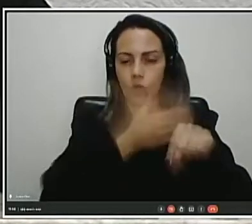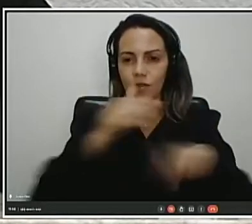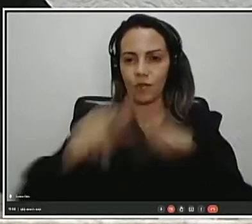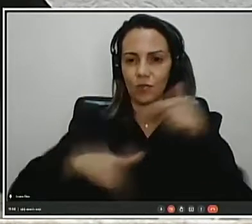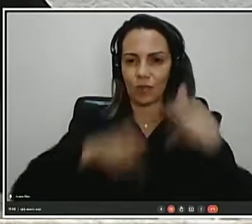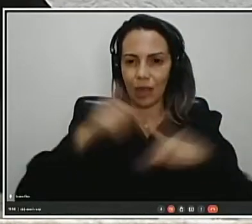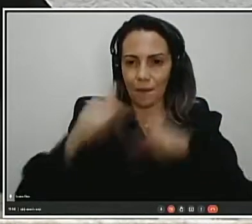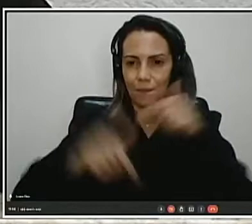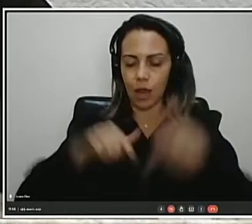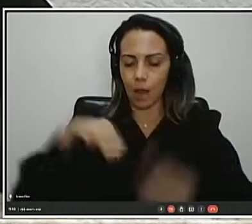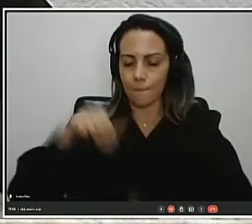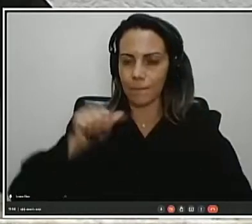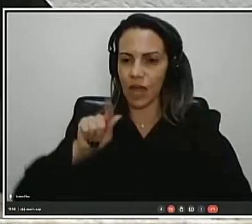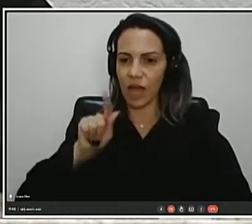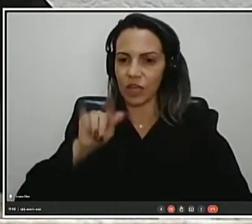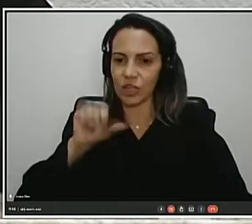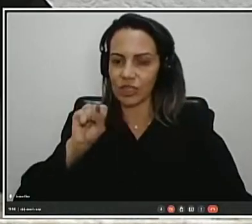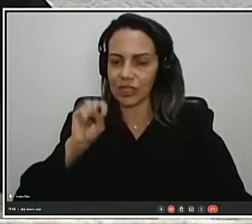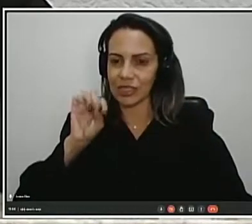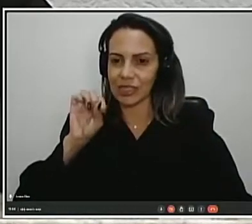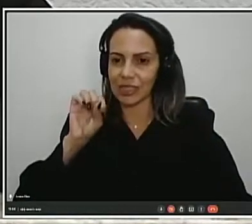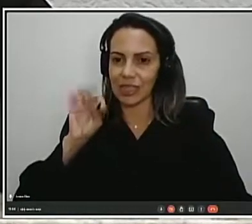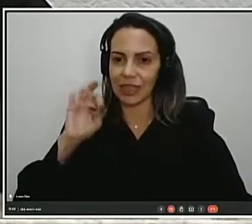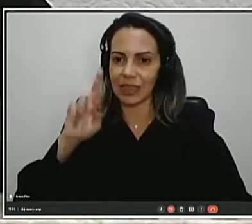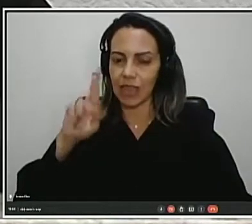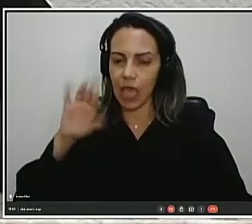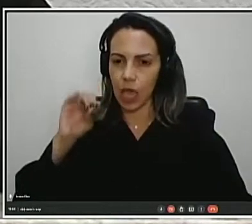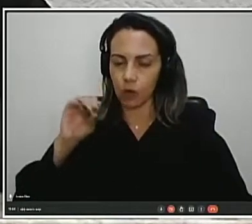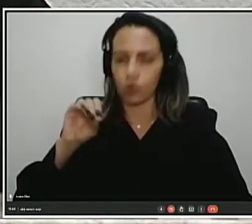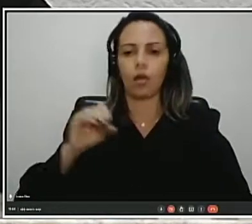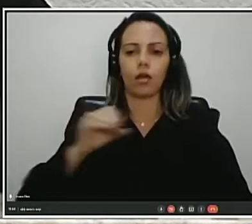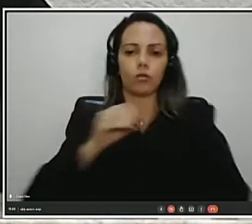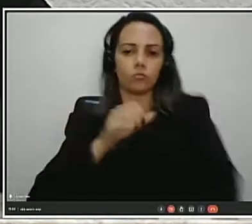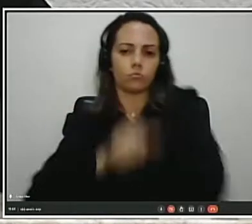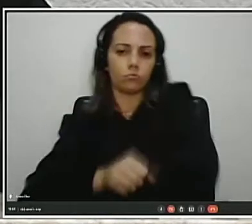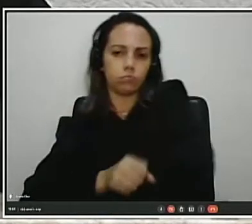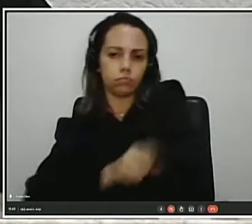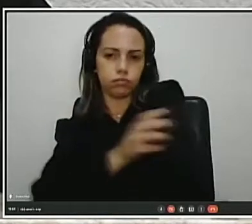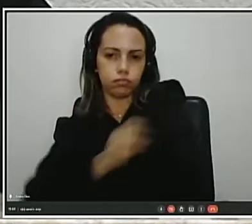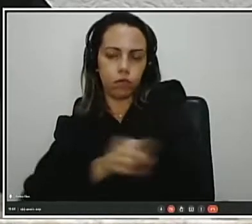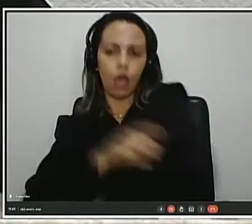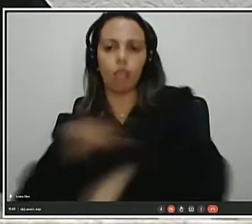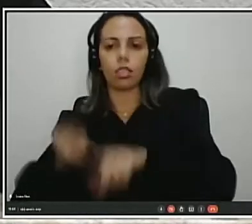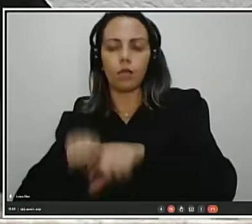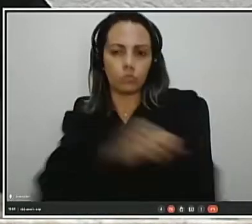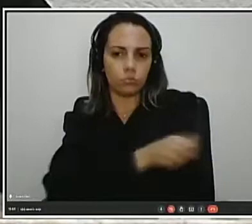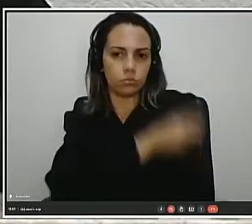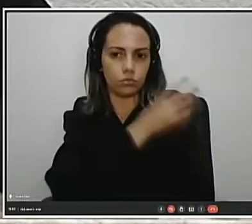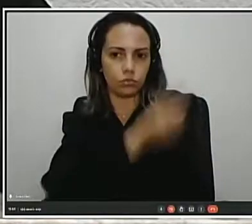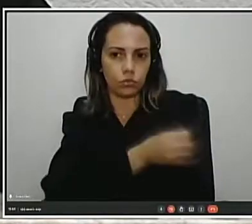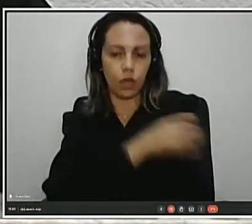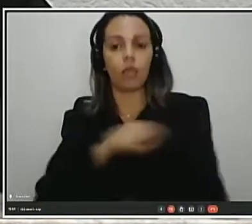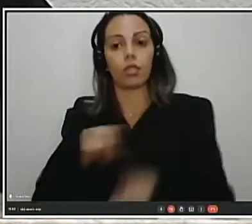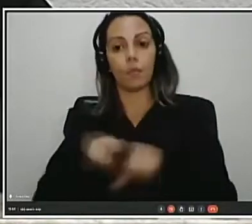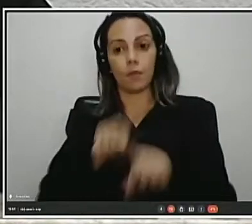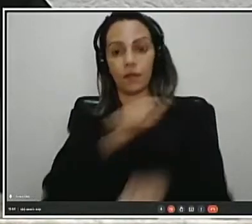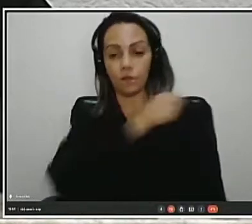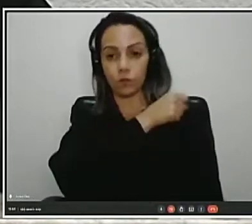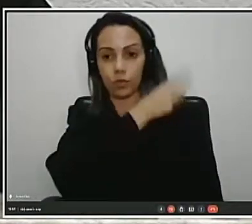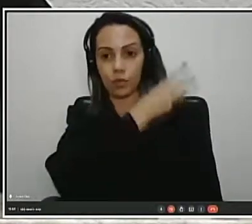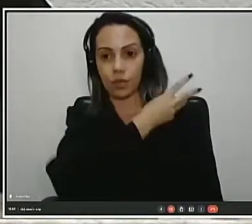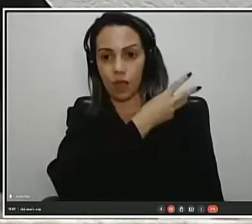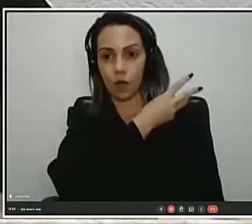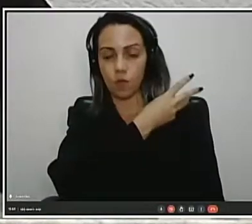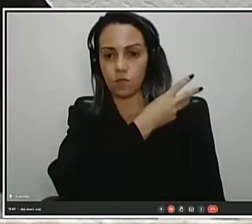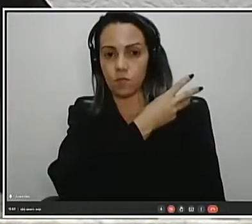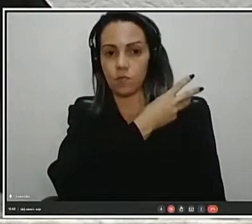na educação infantil e no ensino fundamental e médio, serão reduzidos os requisitos de idade e de tempo